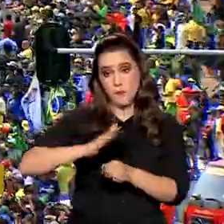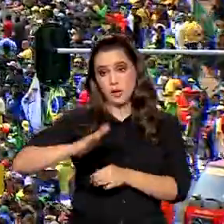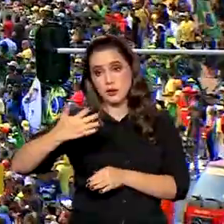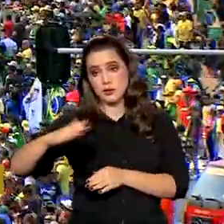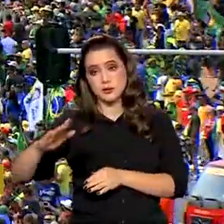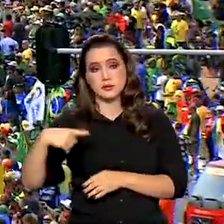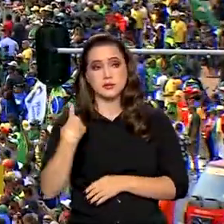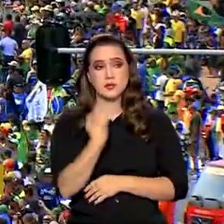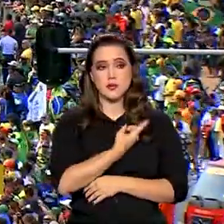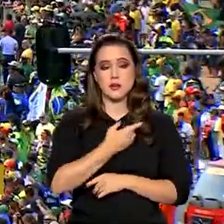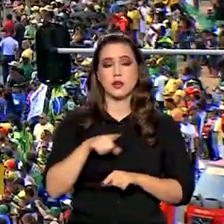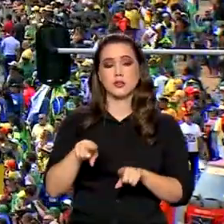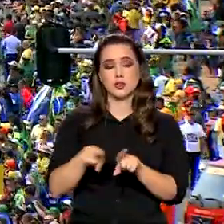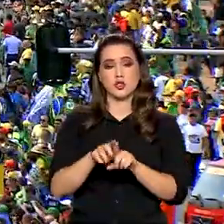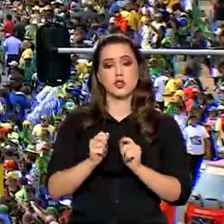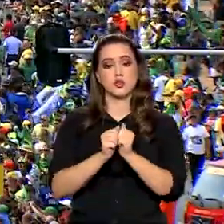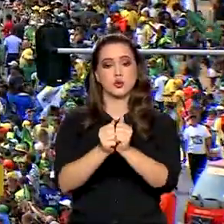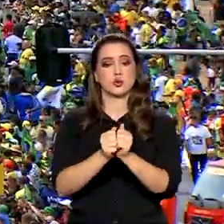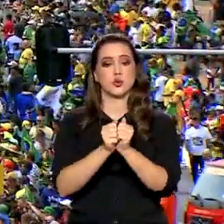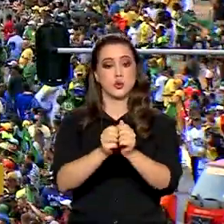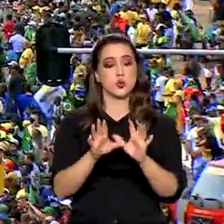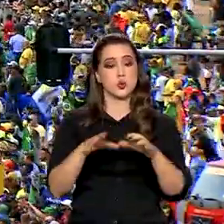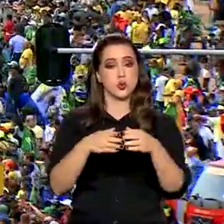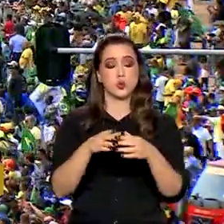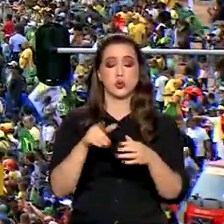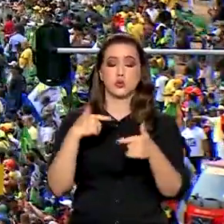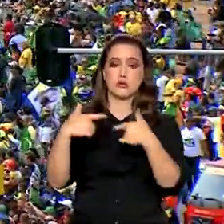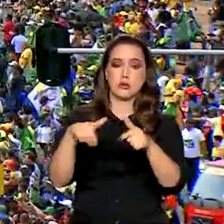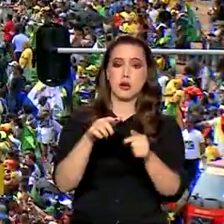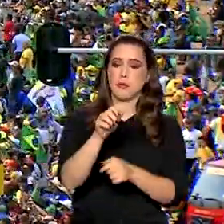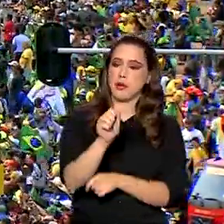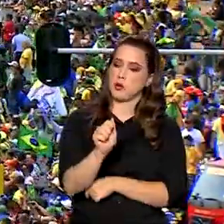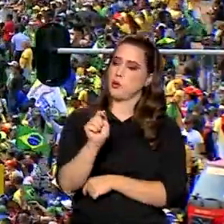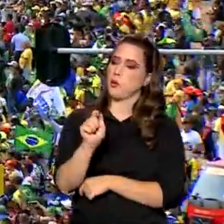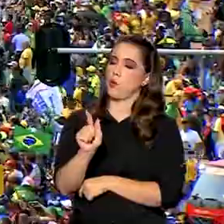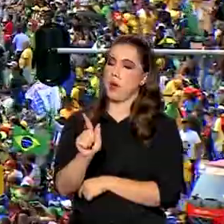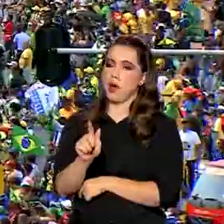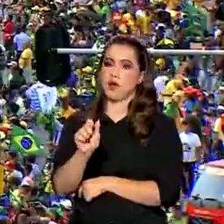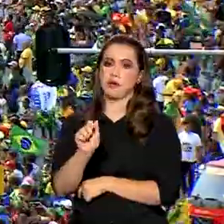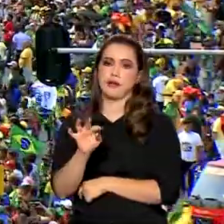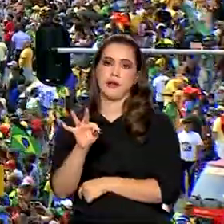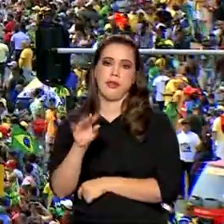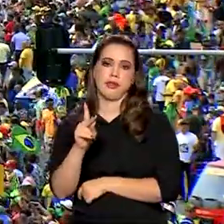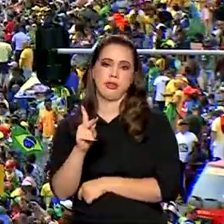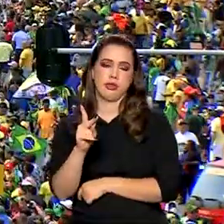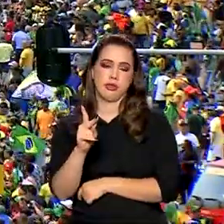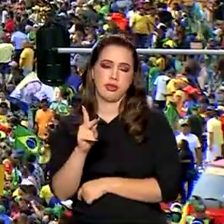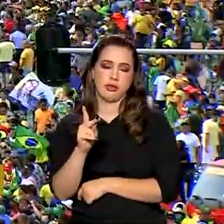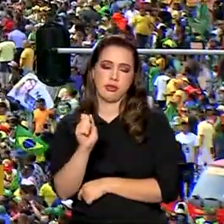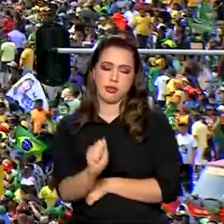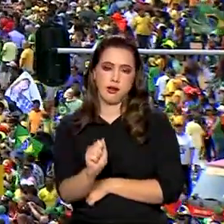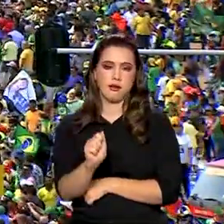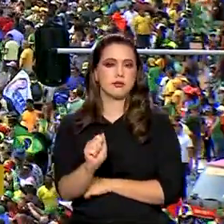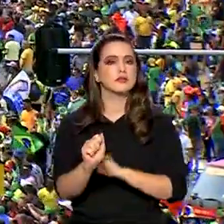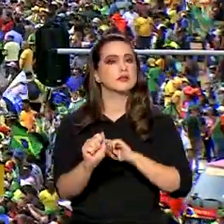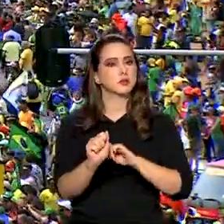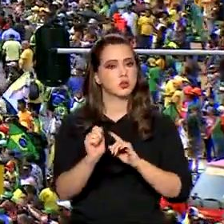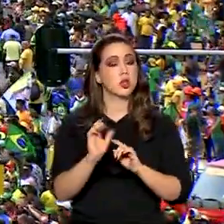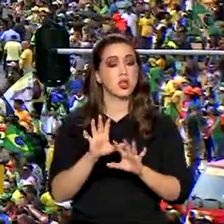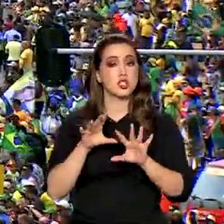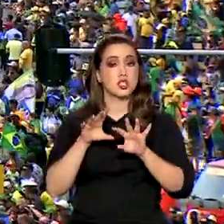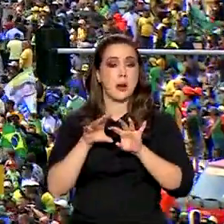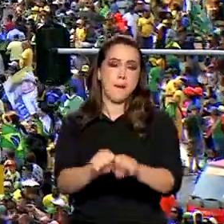operações, são as operações Ágata, que têm demonstrado resultados bastante positivos na